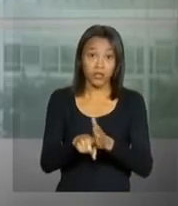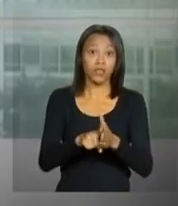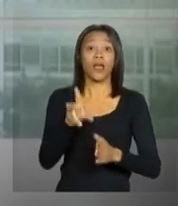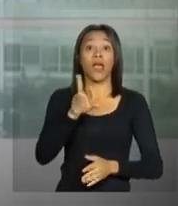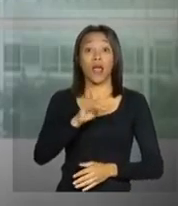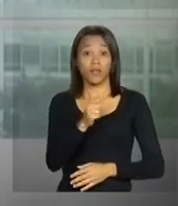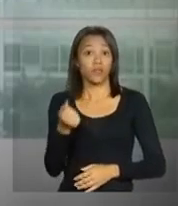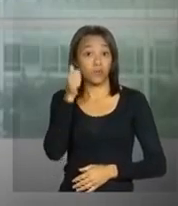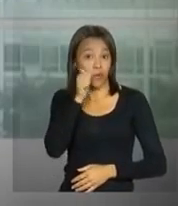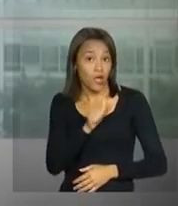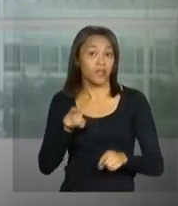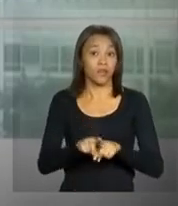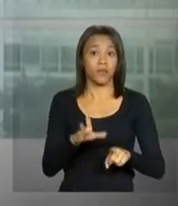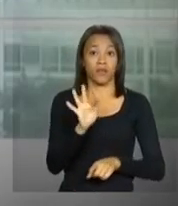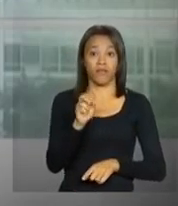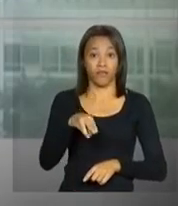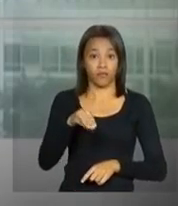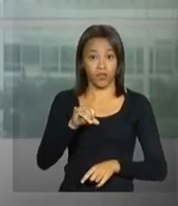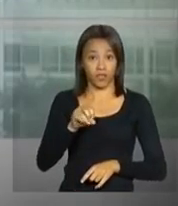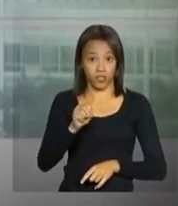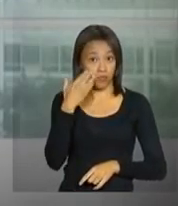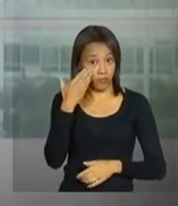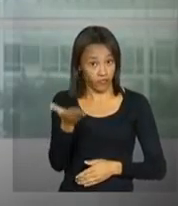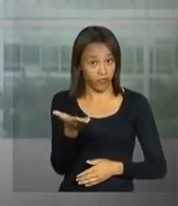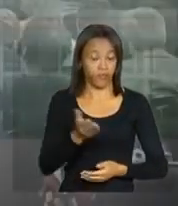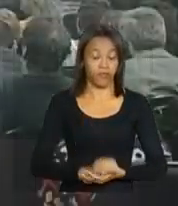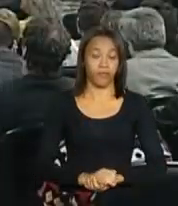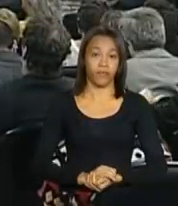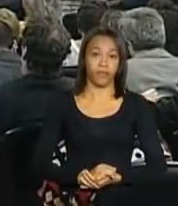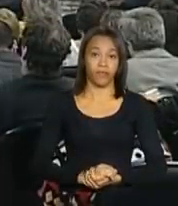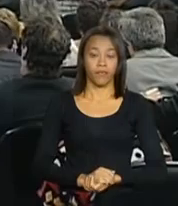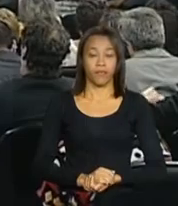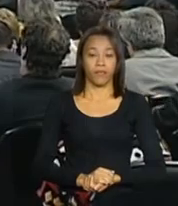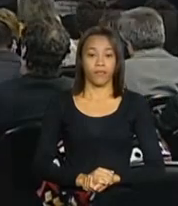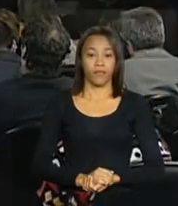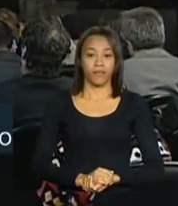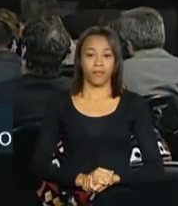de gênero, mulheres e feminismos. Acompanhe.